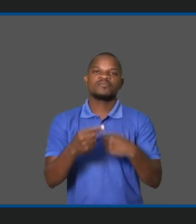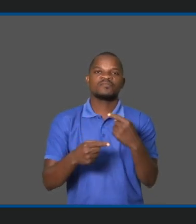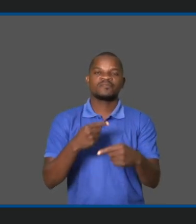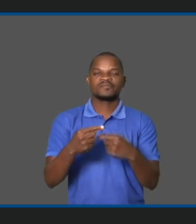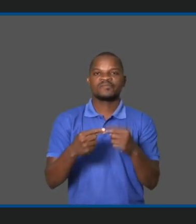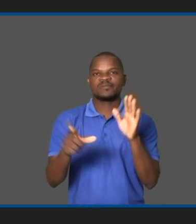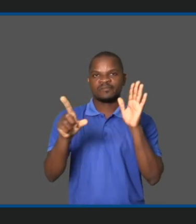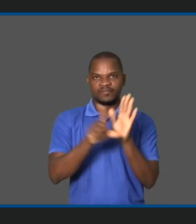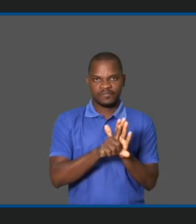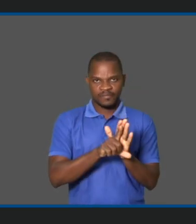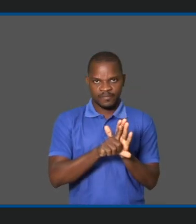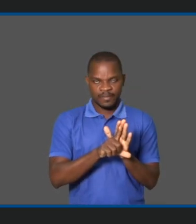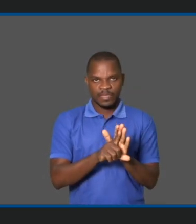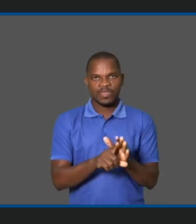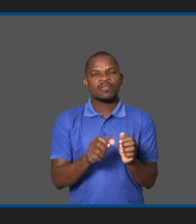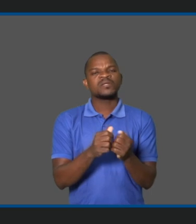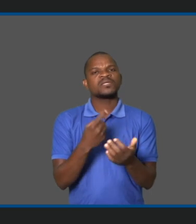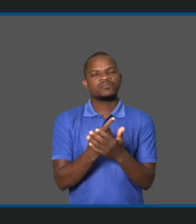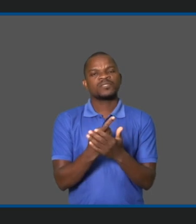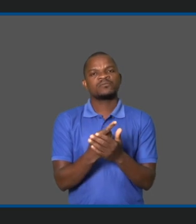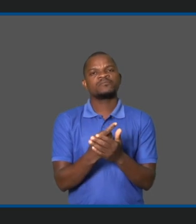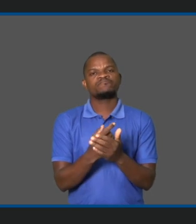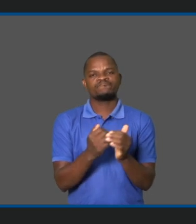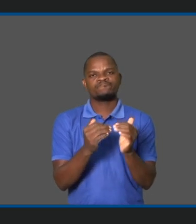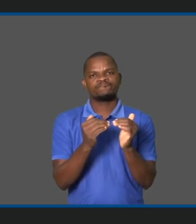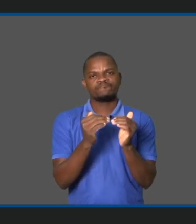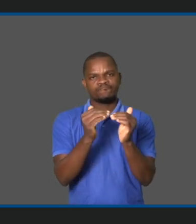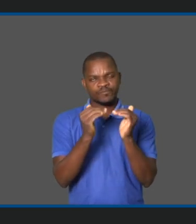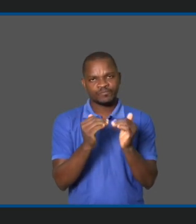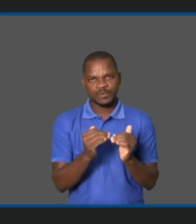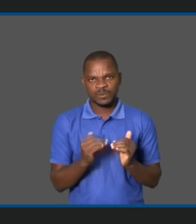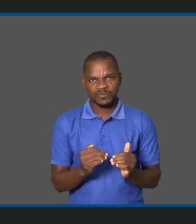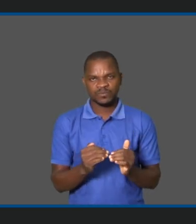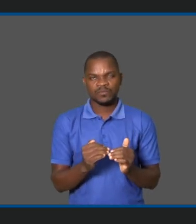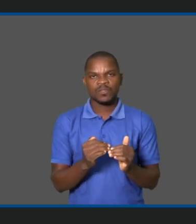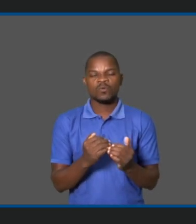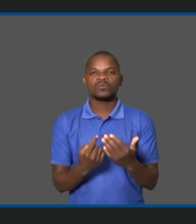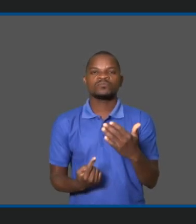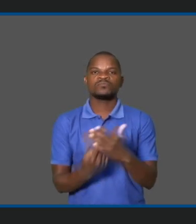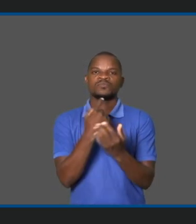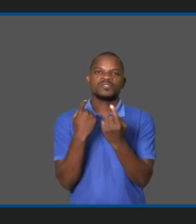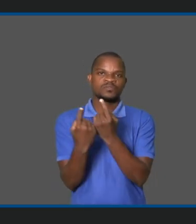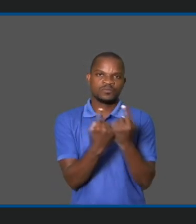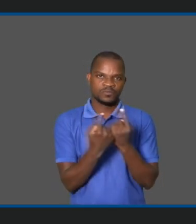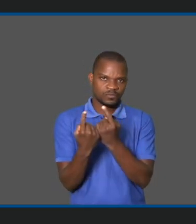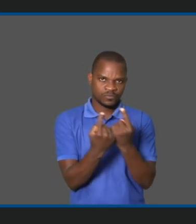às circunstâncias do facto, à forma como aconteceu, não é?